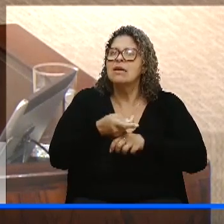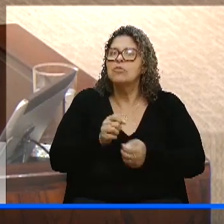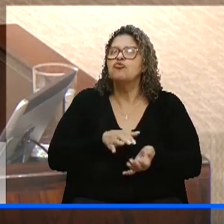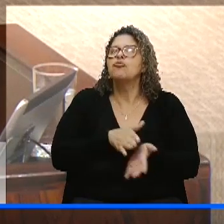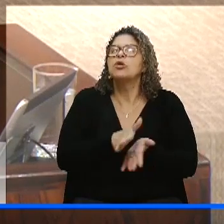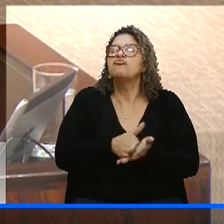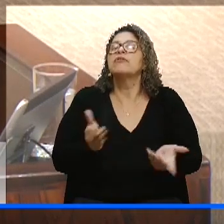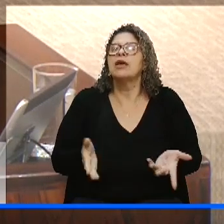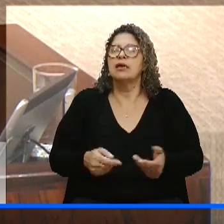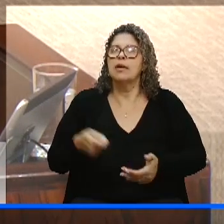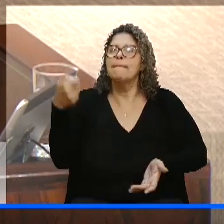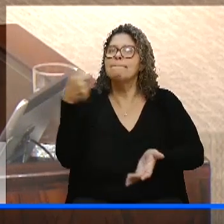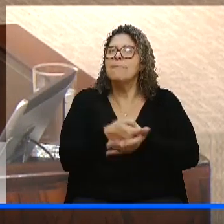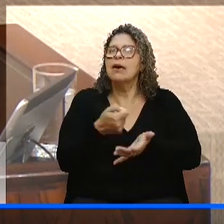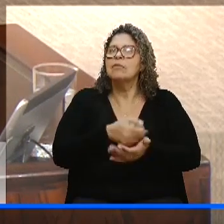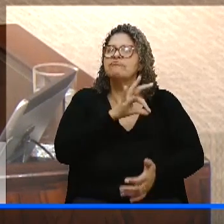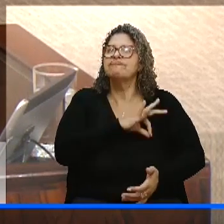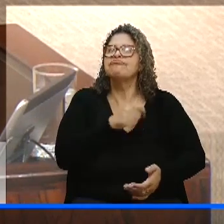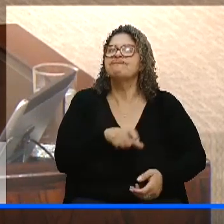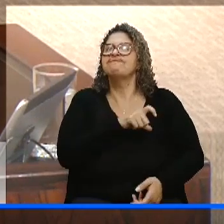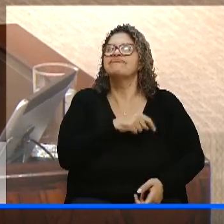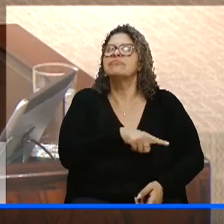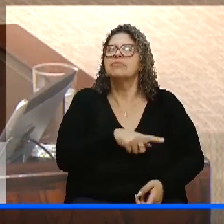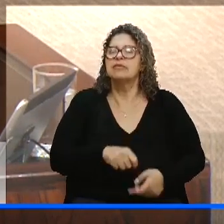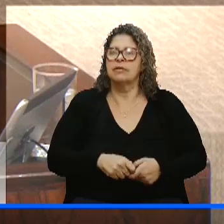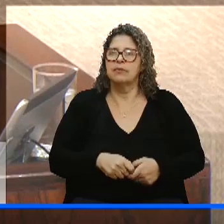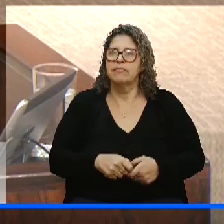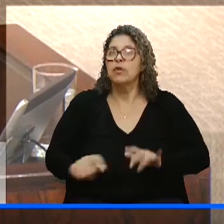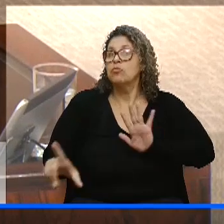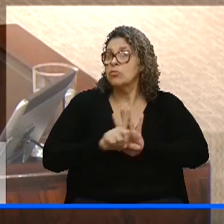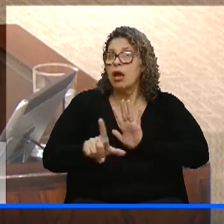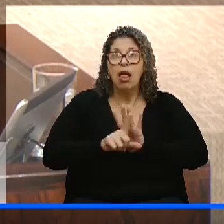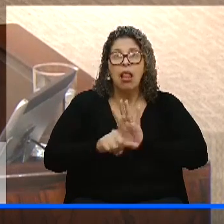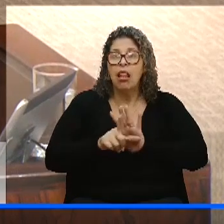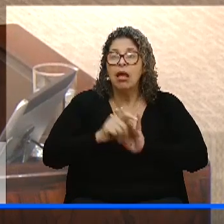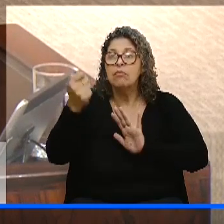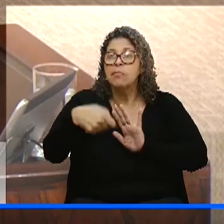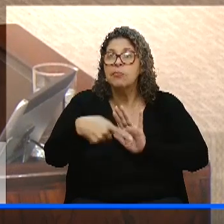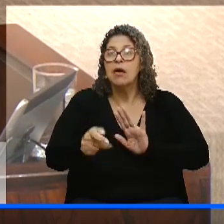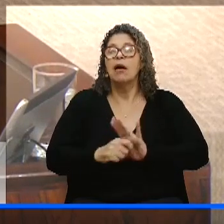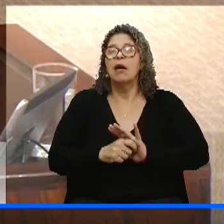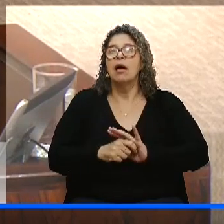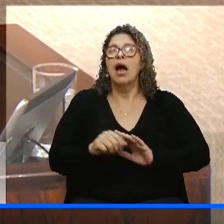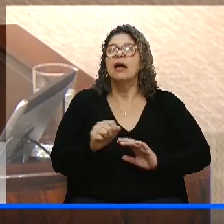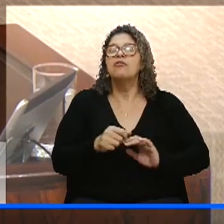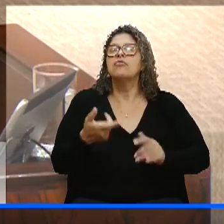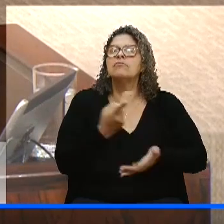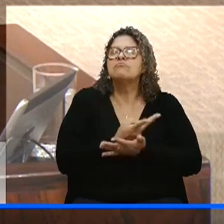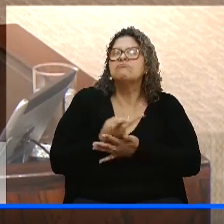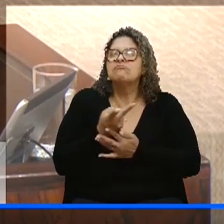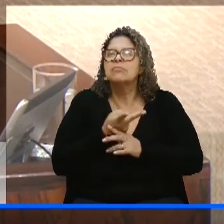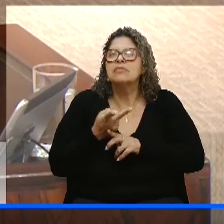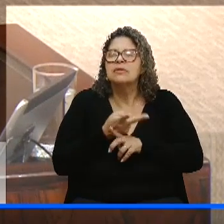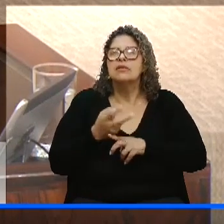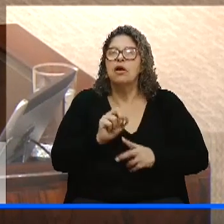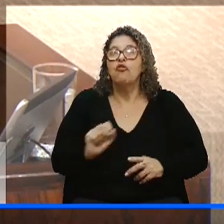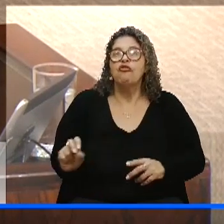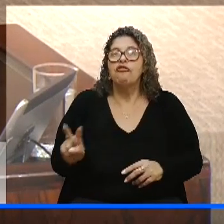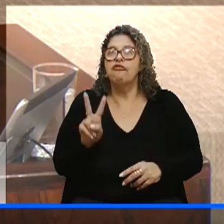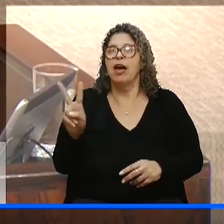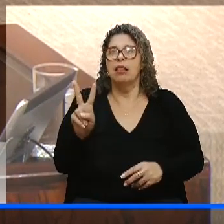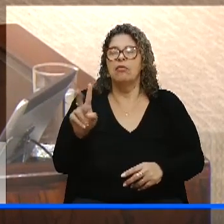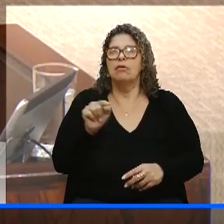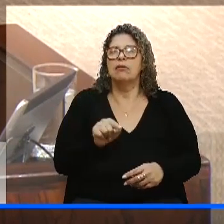é pagamento de honorários sem lei que autorize e eu fui buscar os valores do mês de